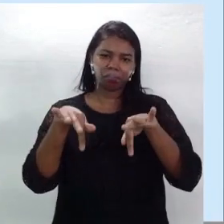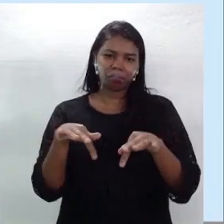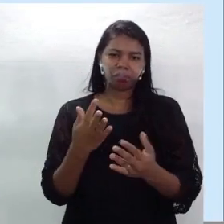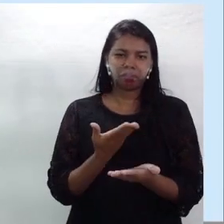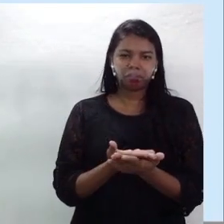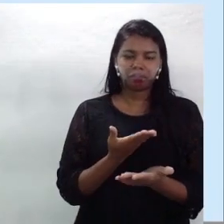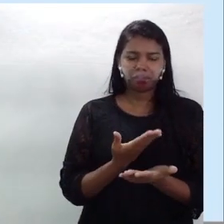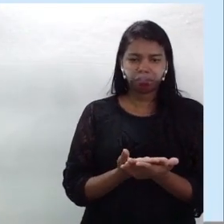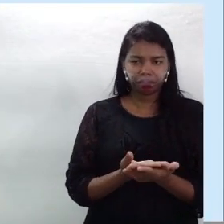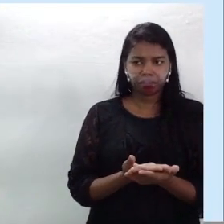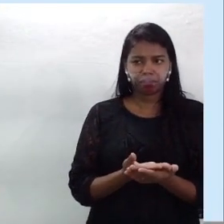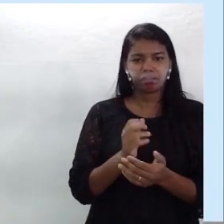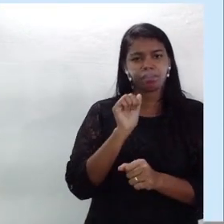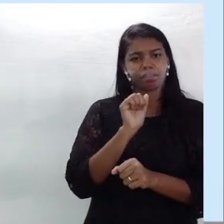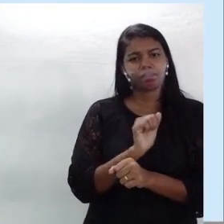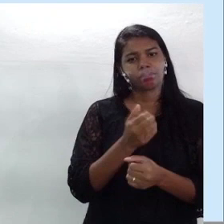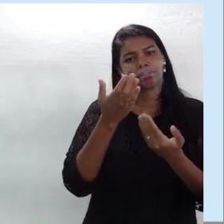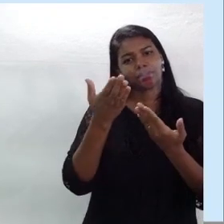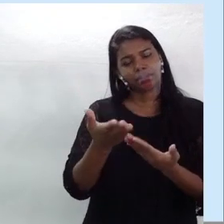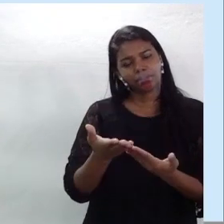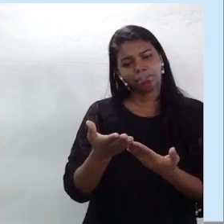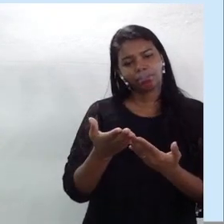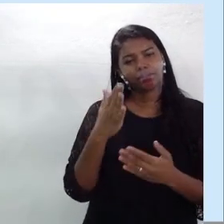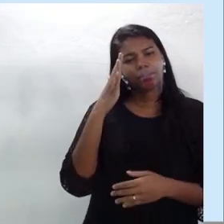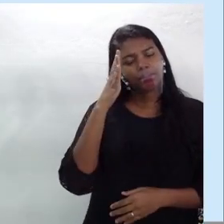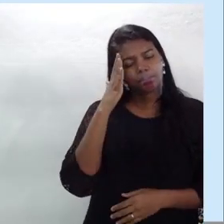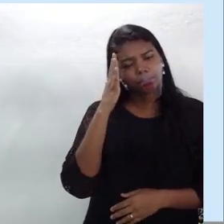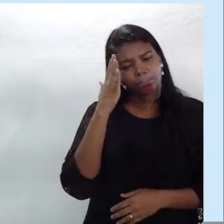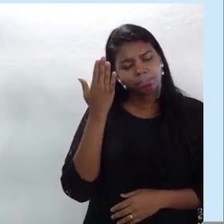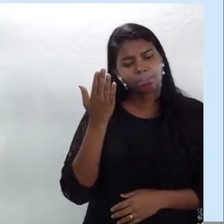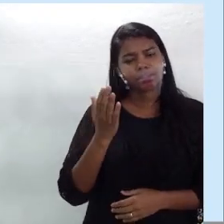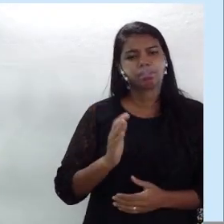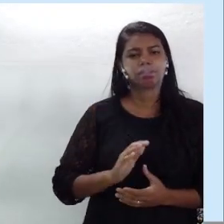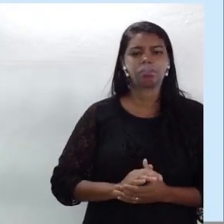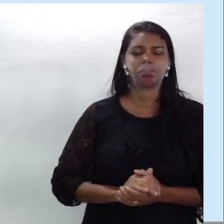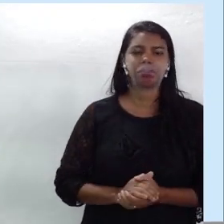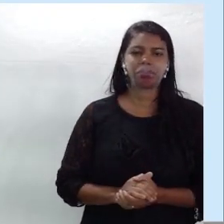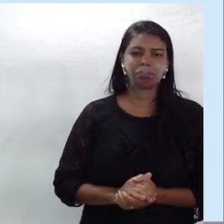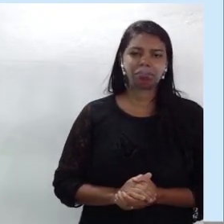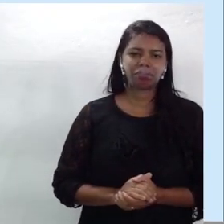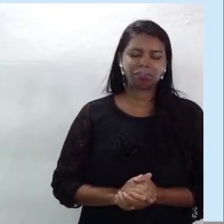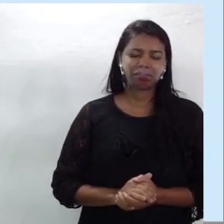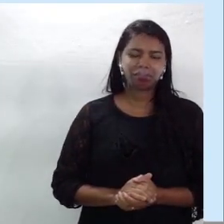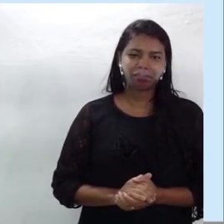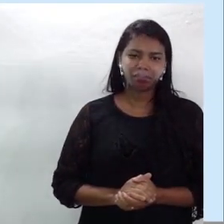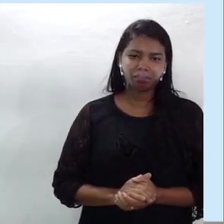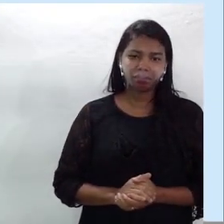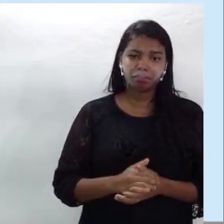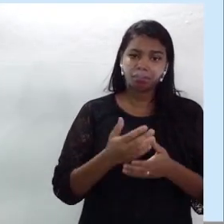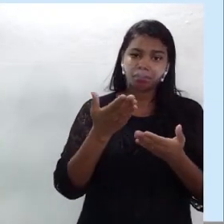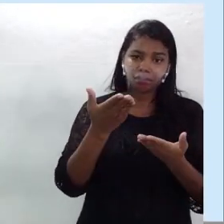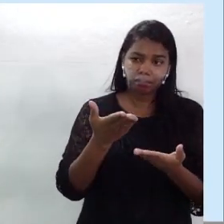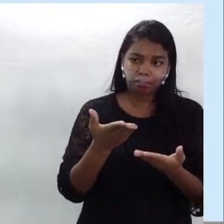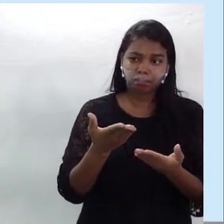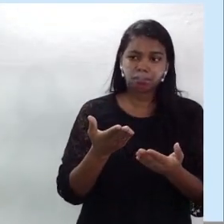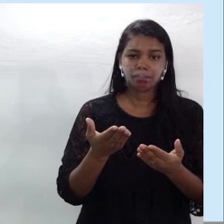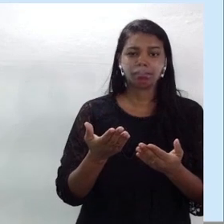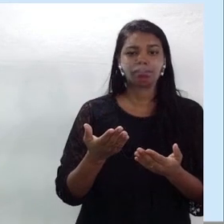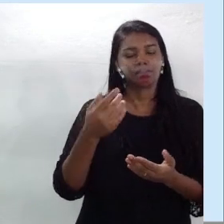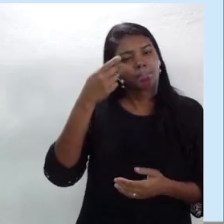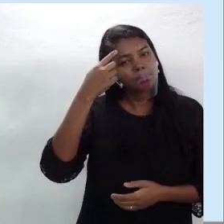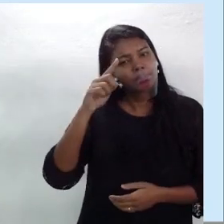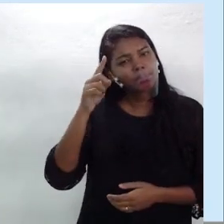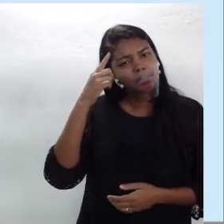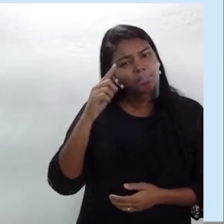essa aula, espero que vocês tenham compreendido esse assunto e vocês podem associar no dia a